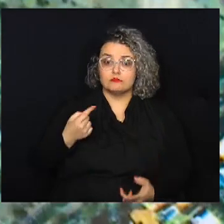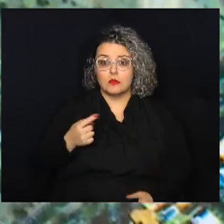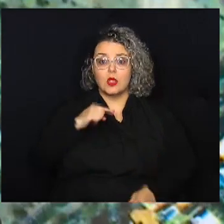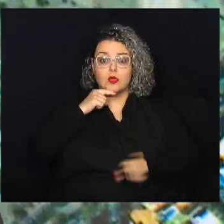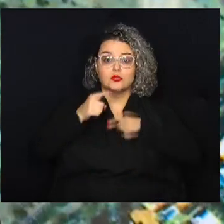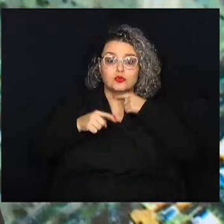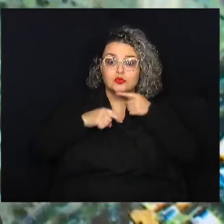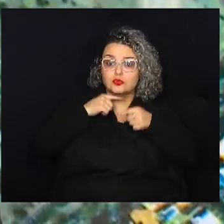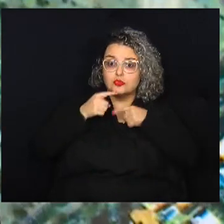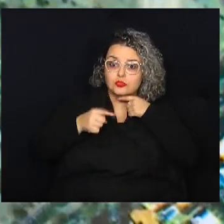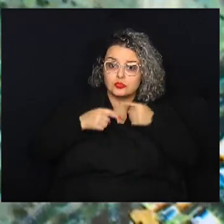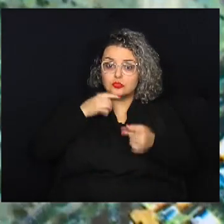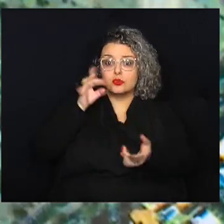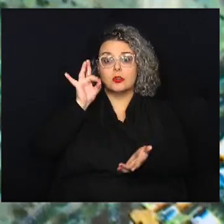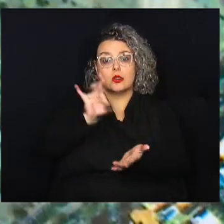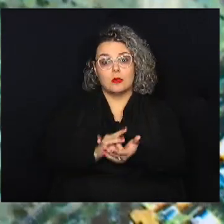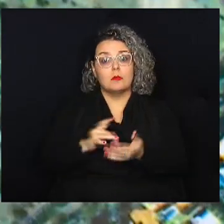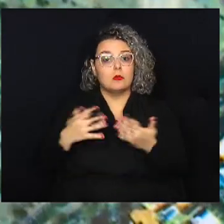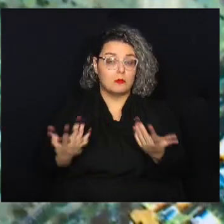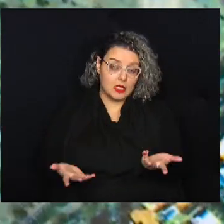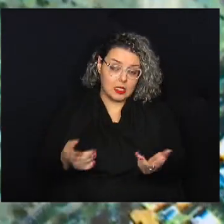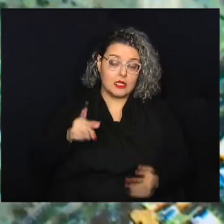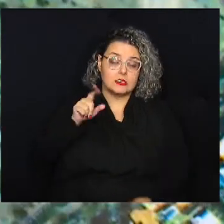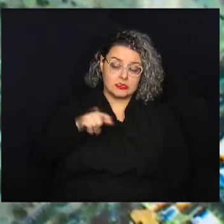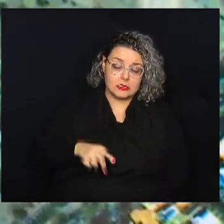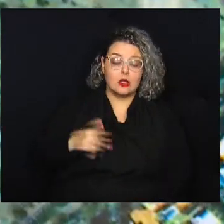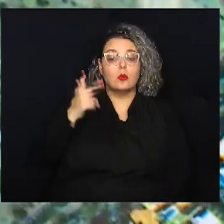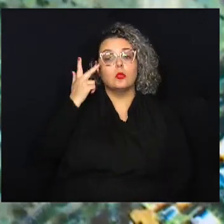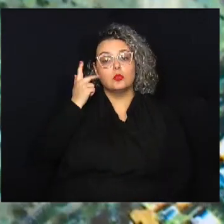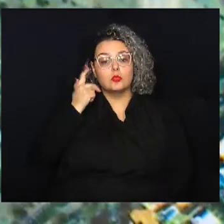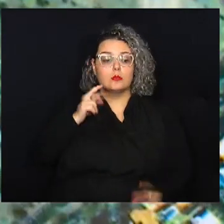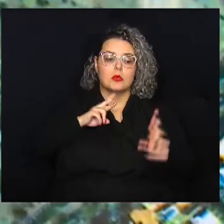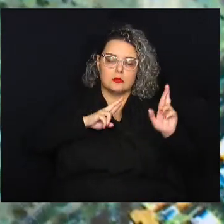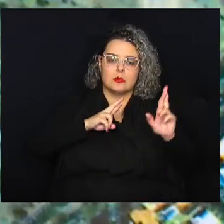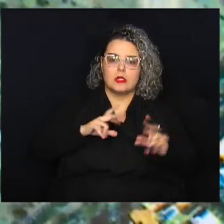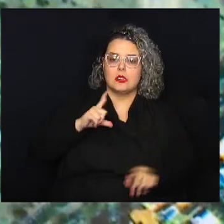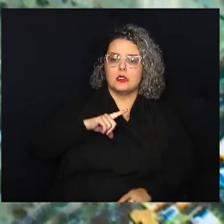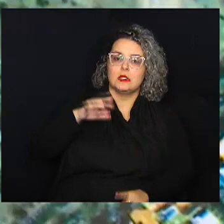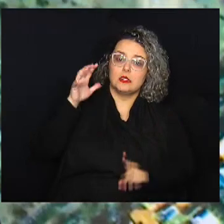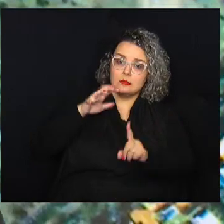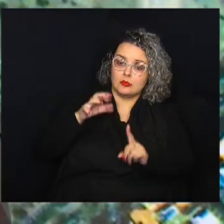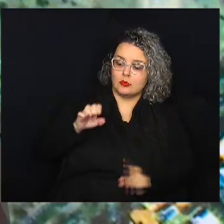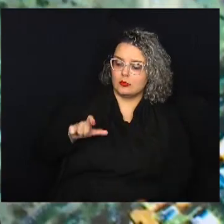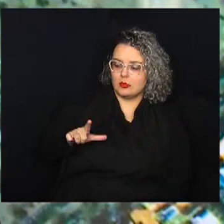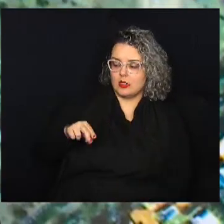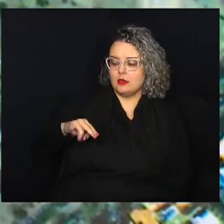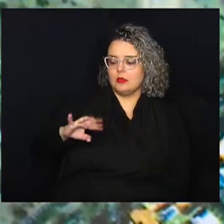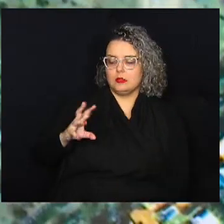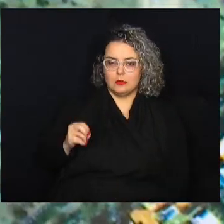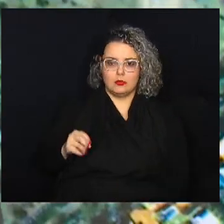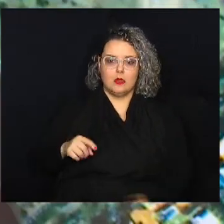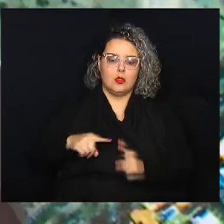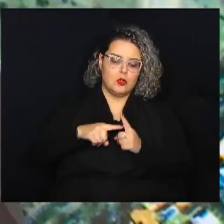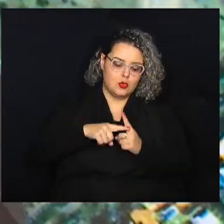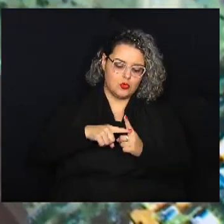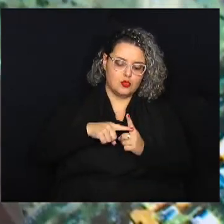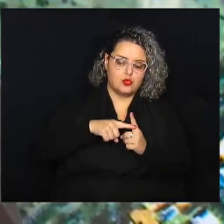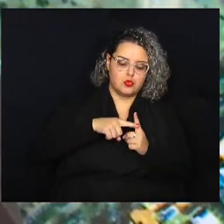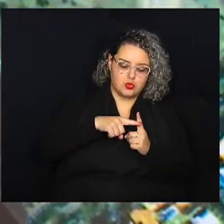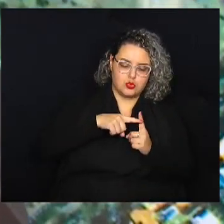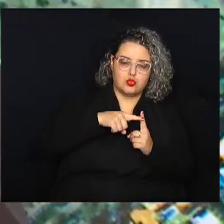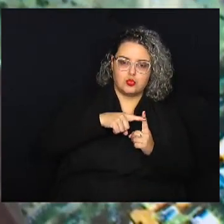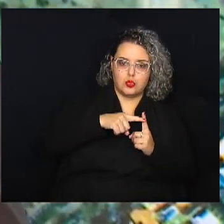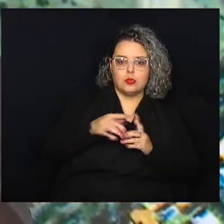dúvidas sobre isso realmente, mas a expectativa é que a nossa região tenha essa influência do El Niño com relação ao aumento das temperaturas aí para